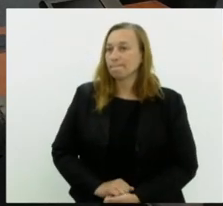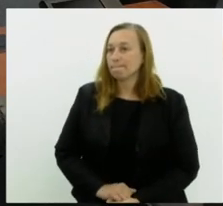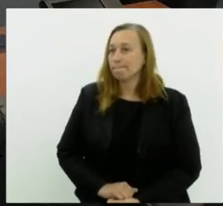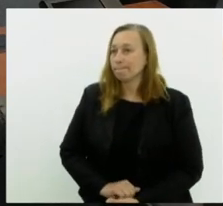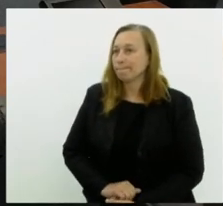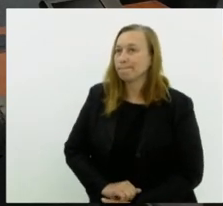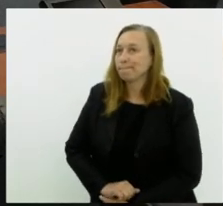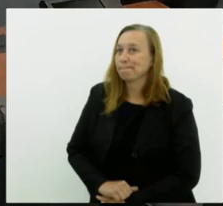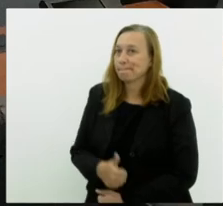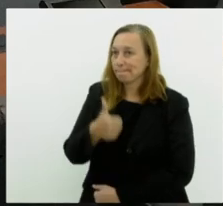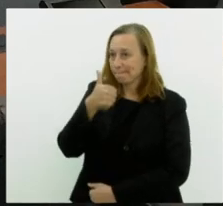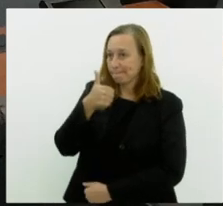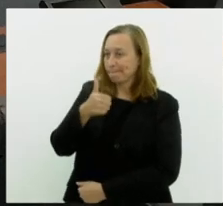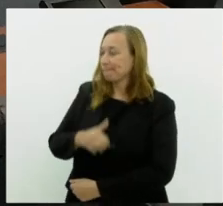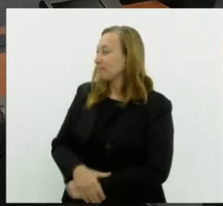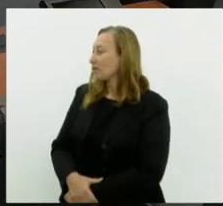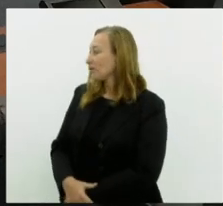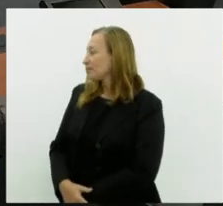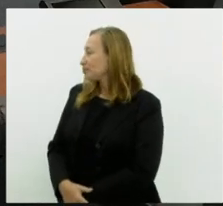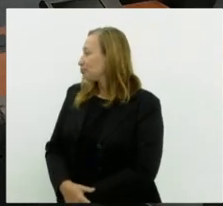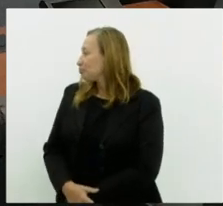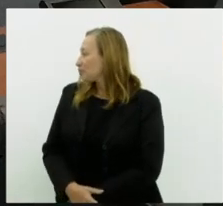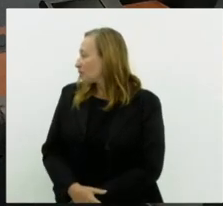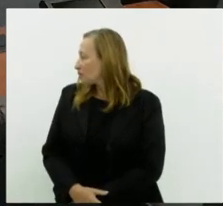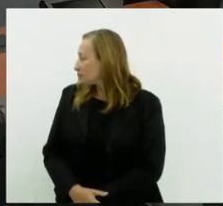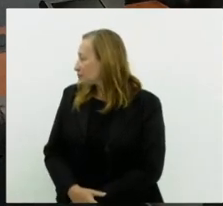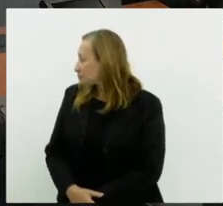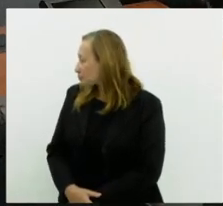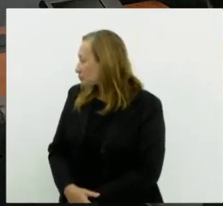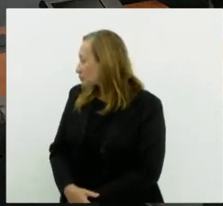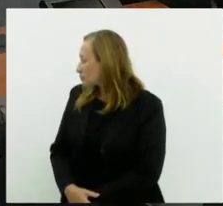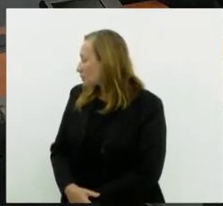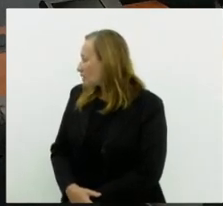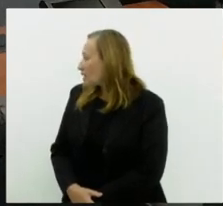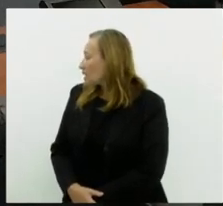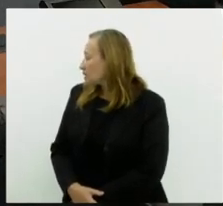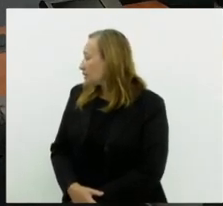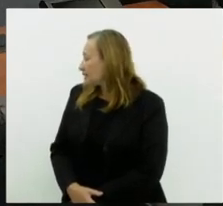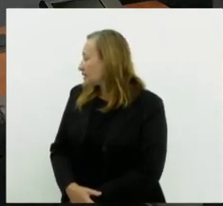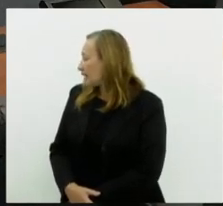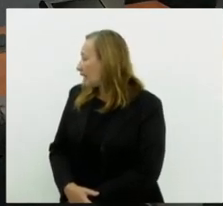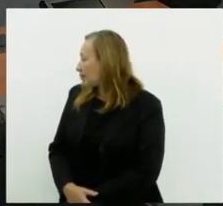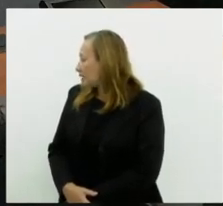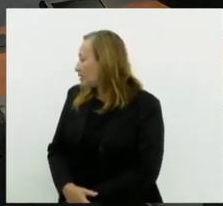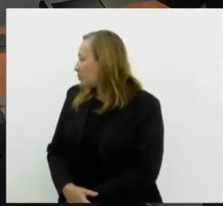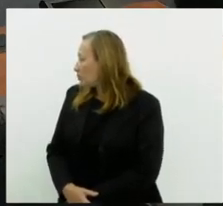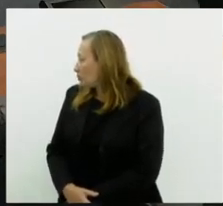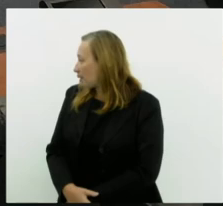Thank you.